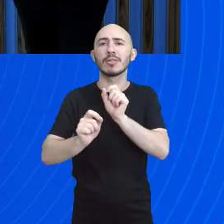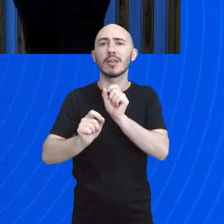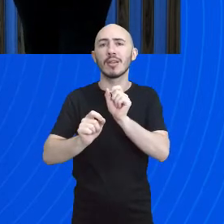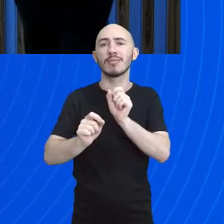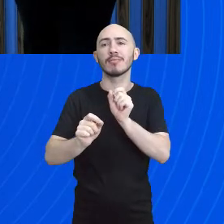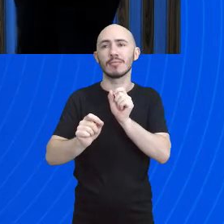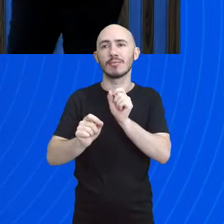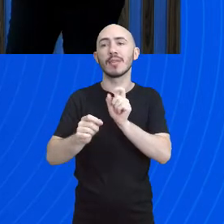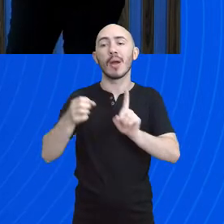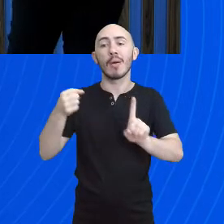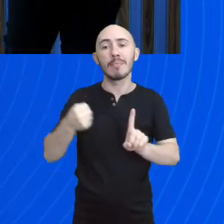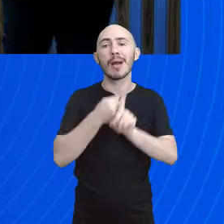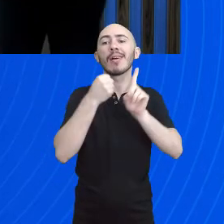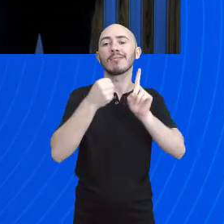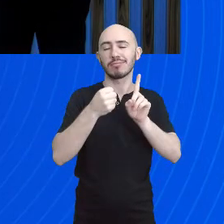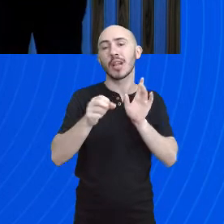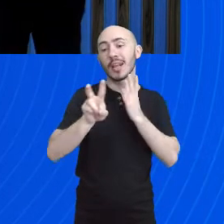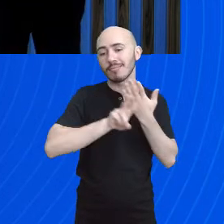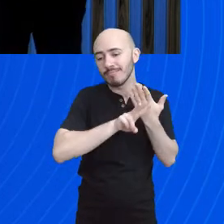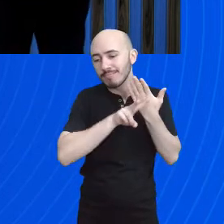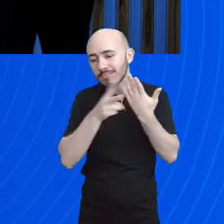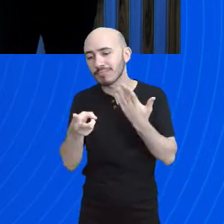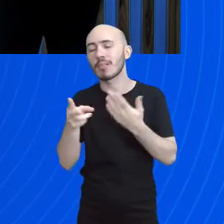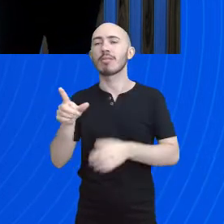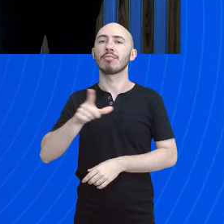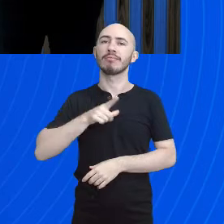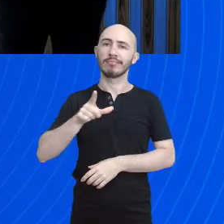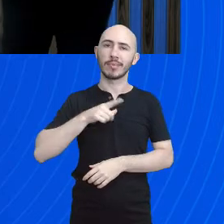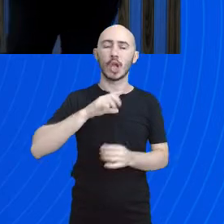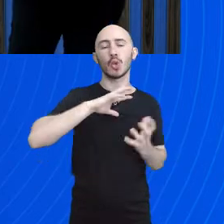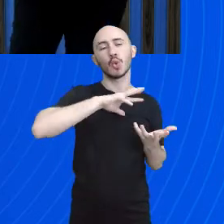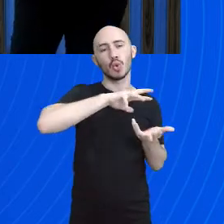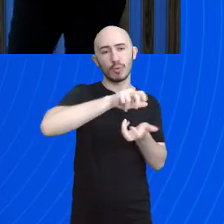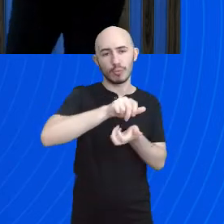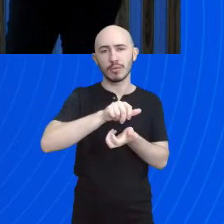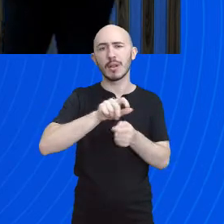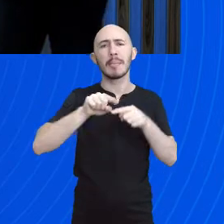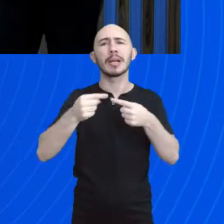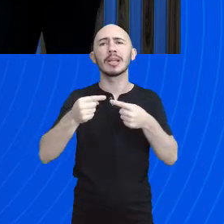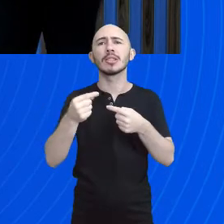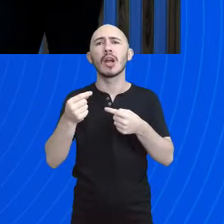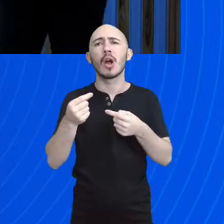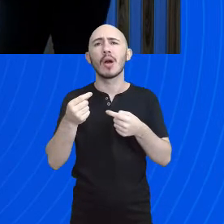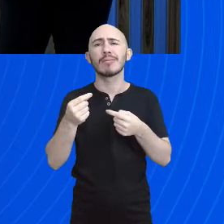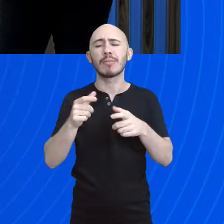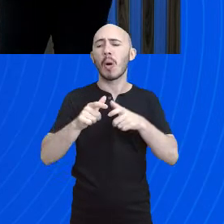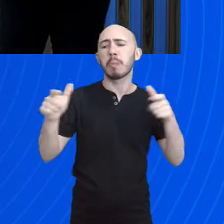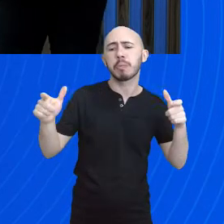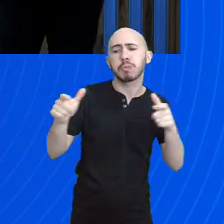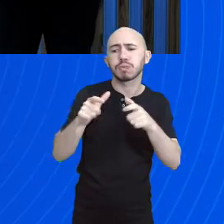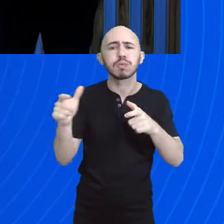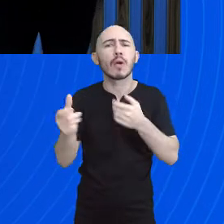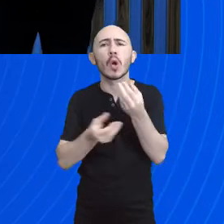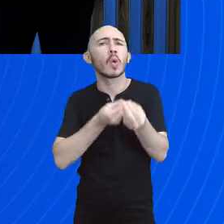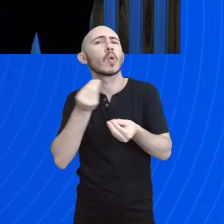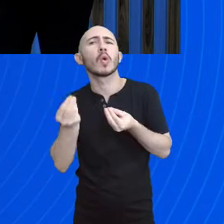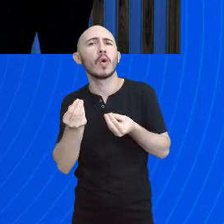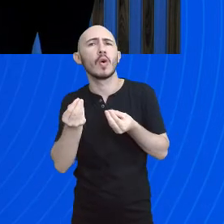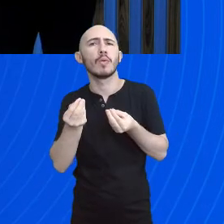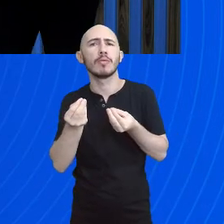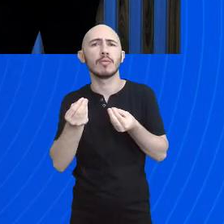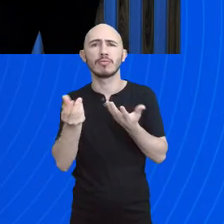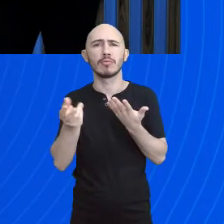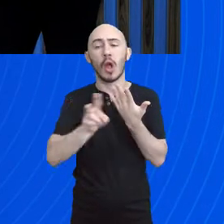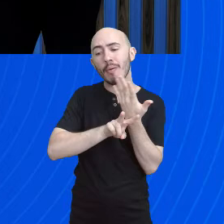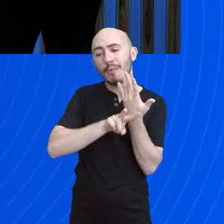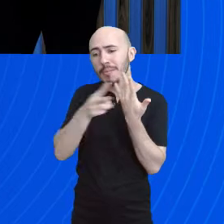impacto no nosso planeta. Mas qual é o tamanho desse impacto no nosso planeta? Qual é o tamanho do impacto